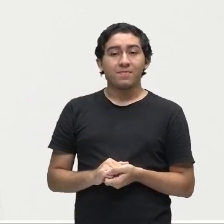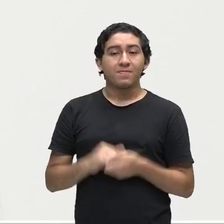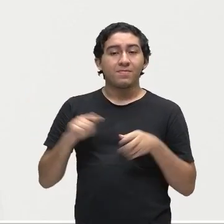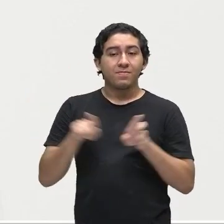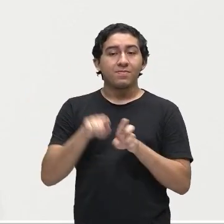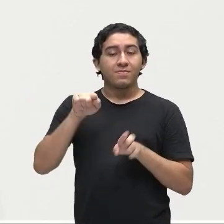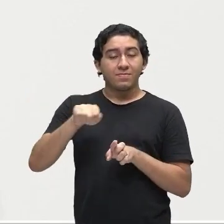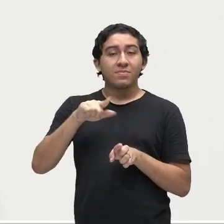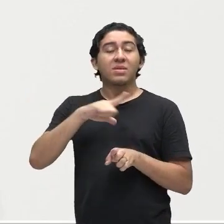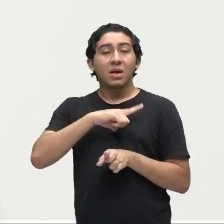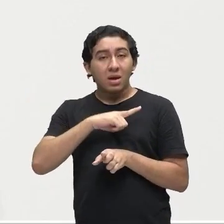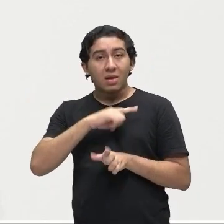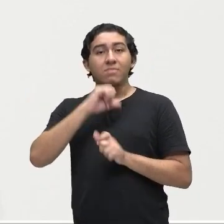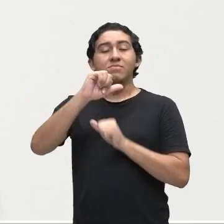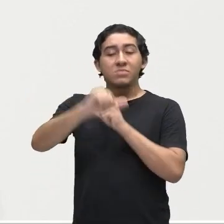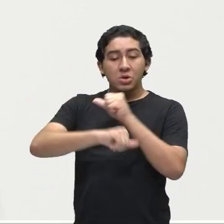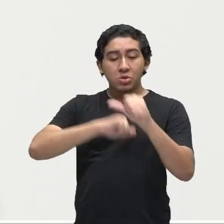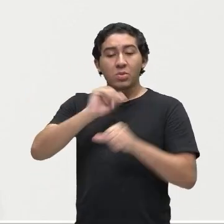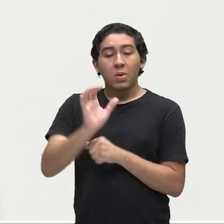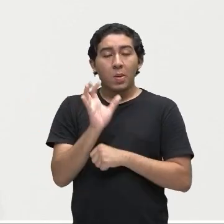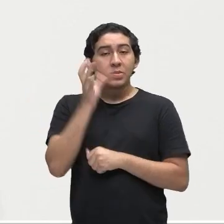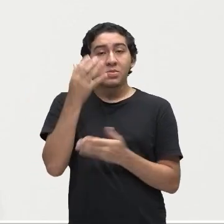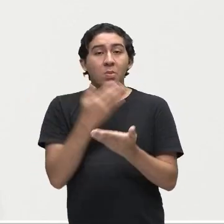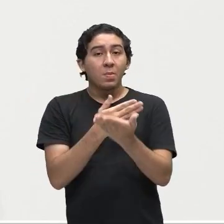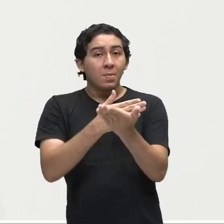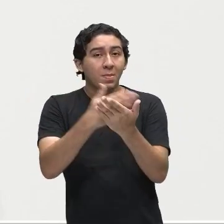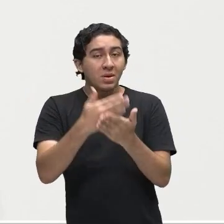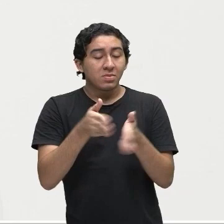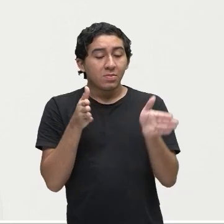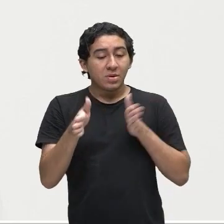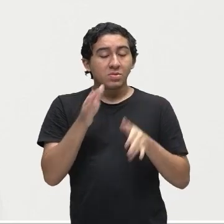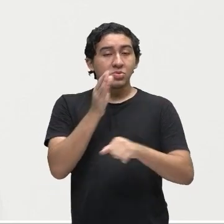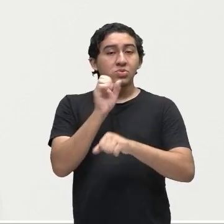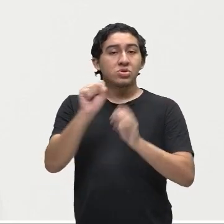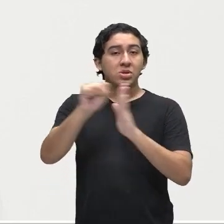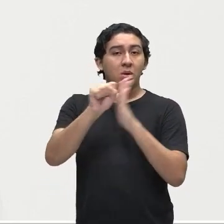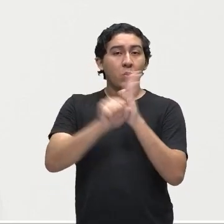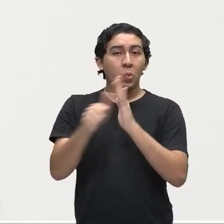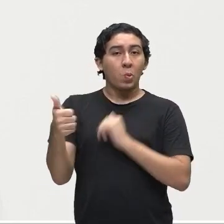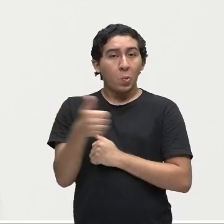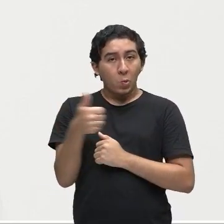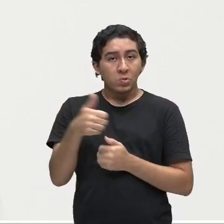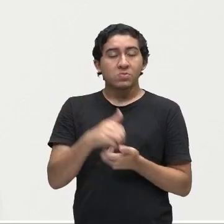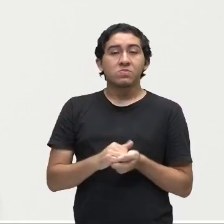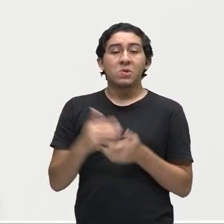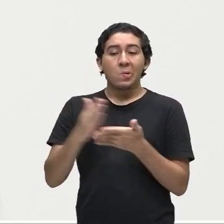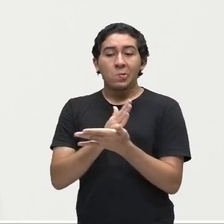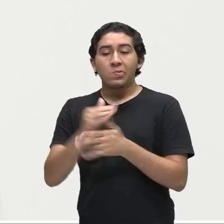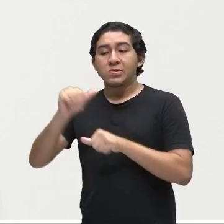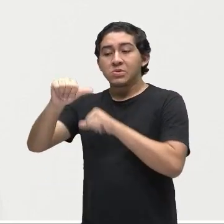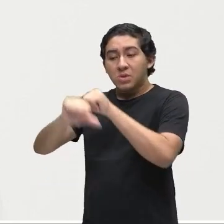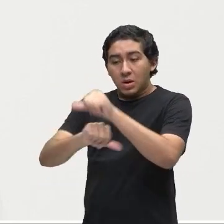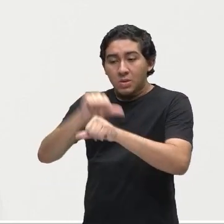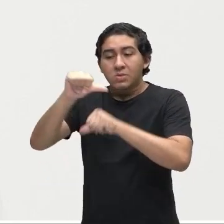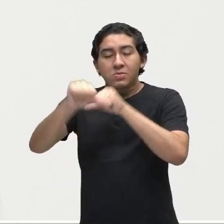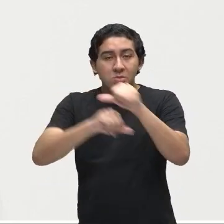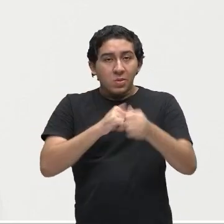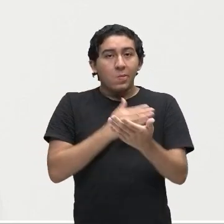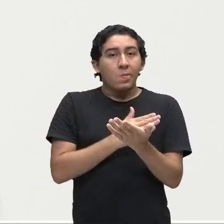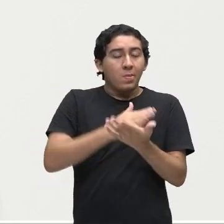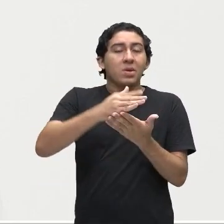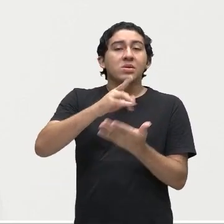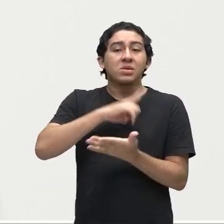mudanças começando a acontecer durante este período do século XI. Algumas mudanças começam a trazer